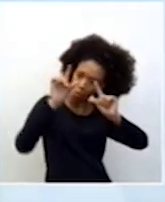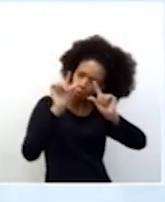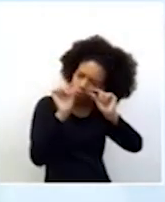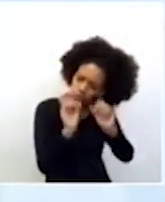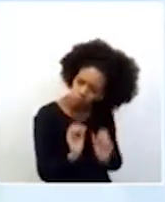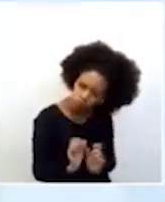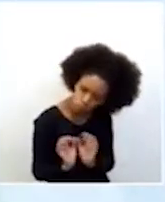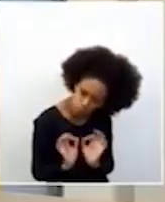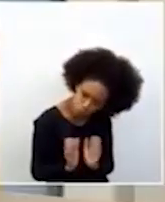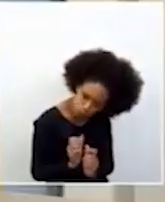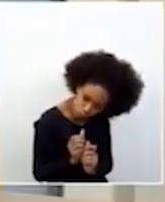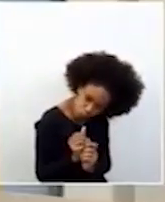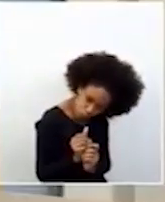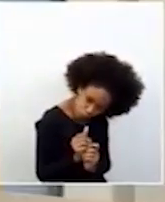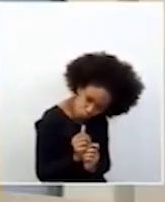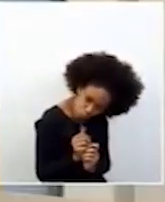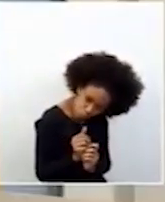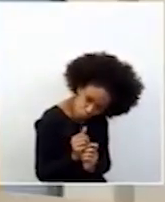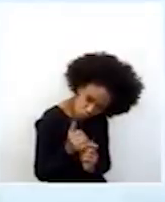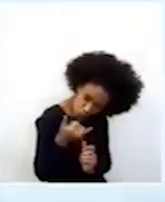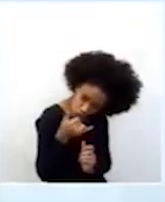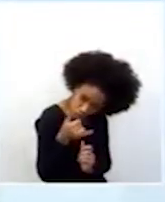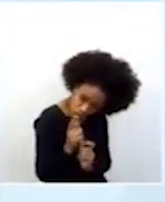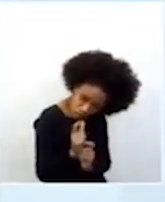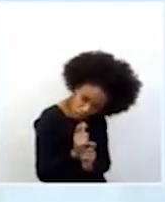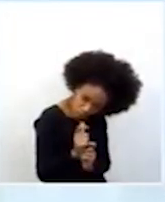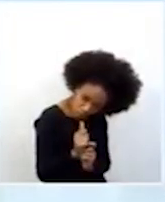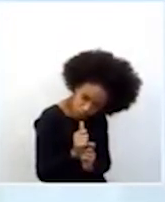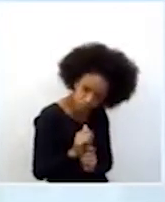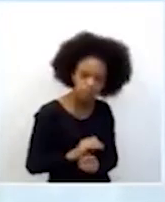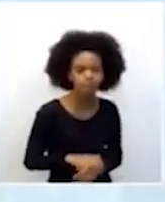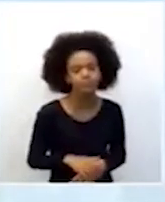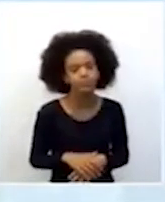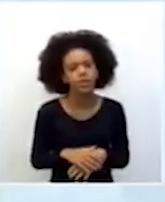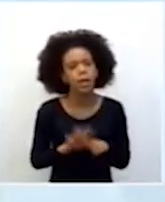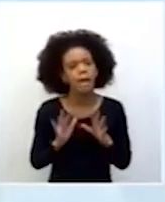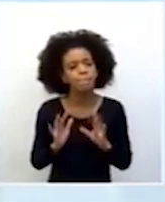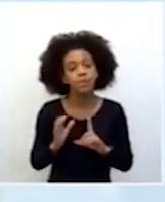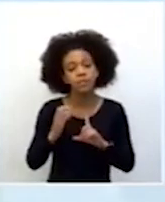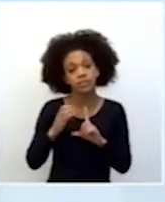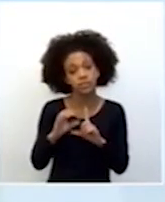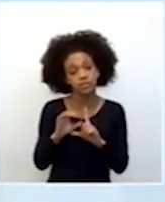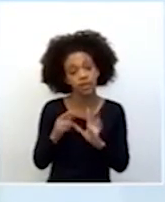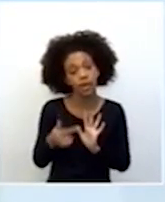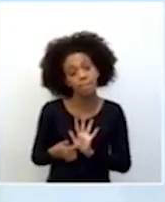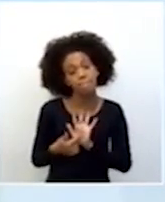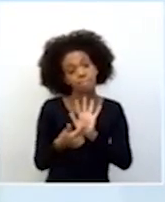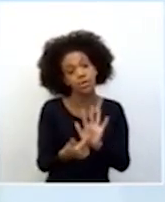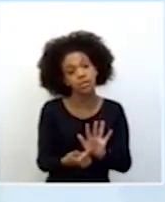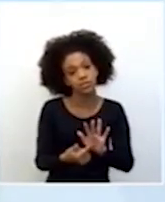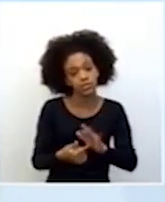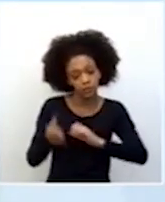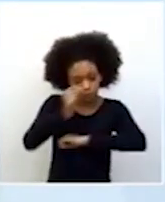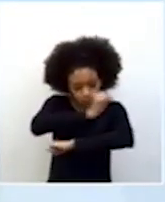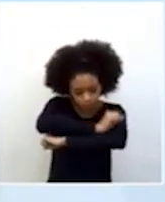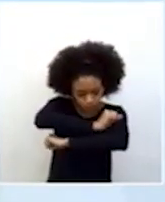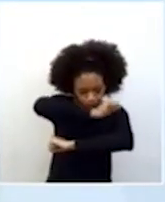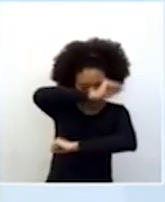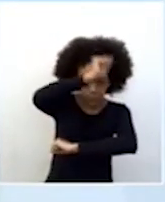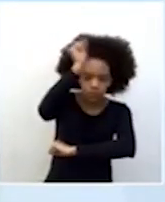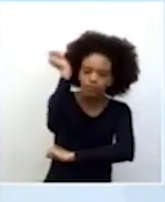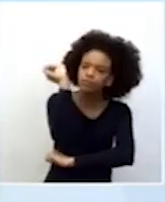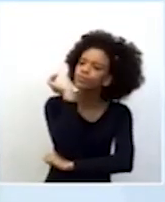passarinhos. Na charge, as pessoas aparecem na varanda dos apartamentos.